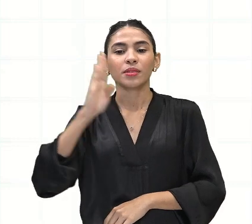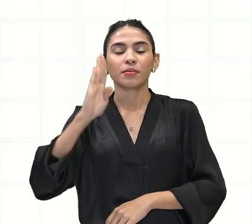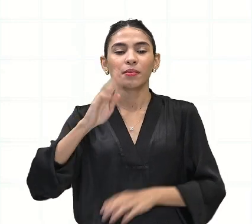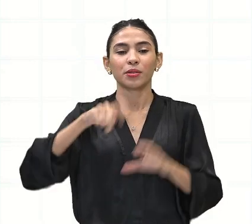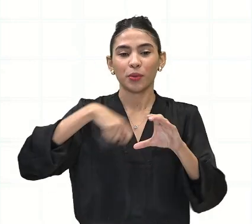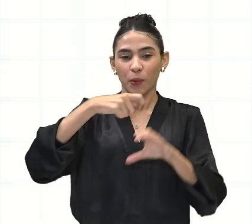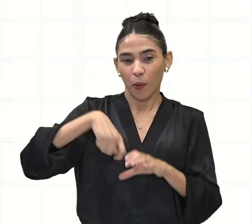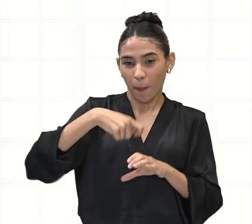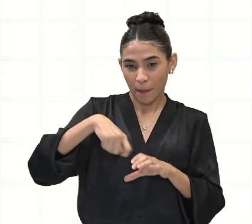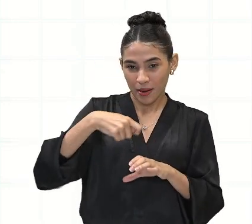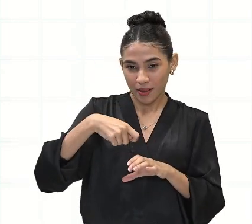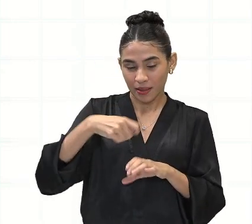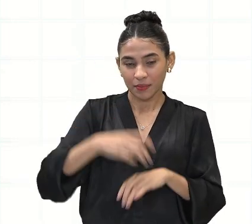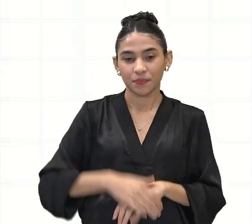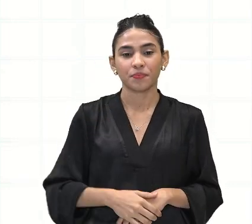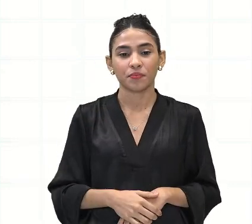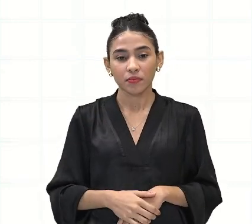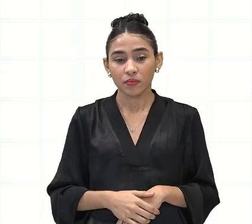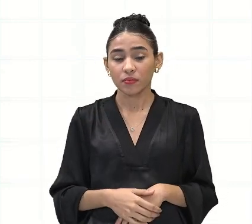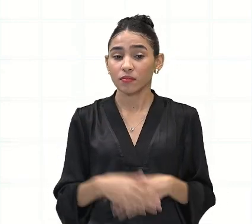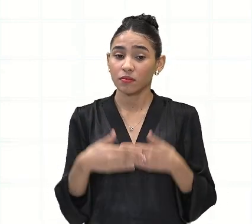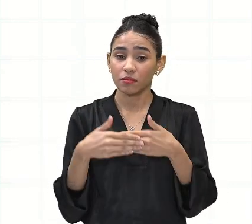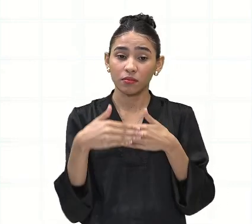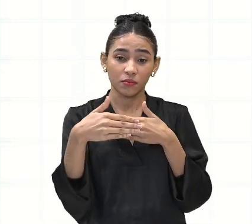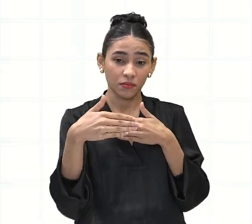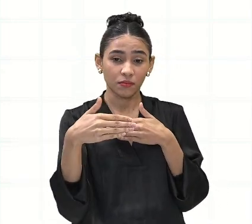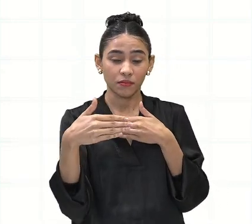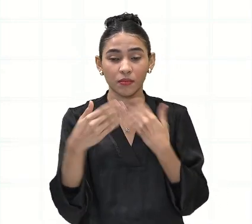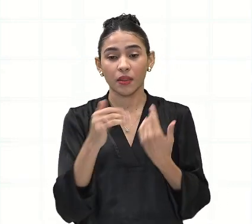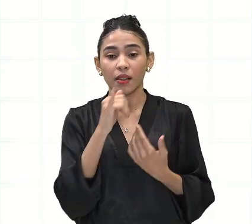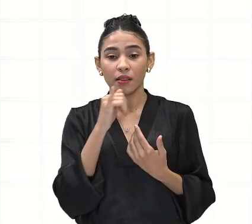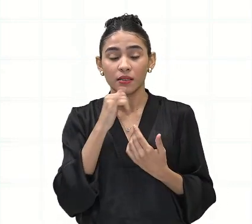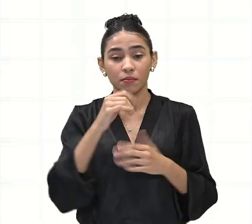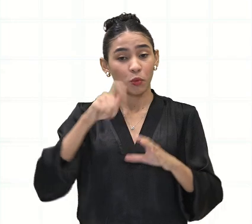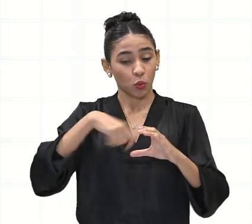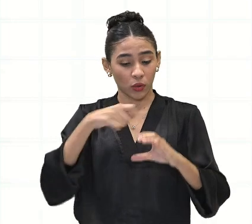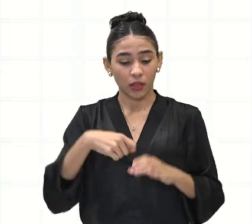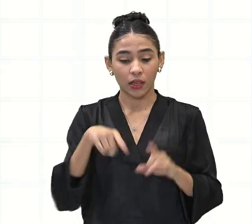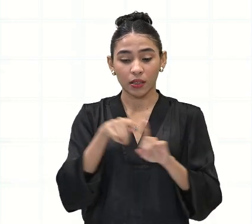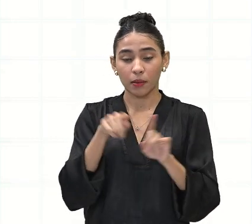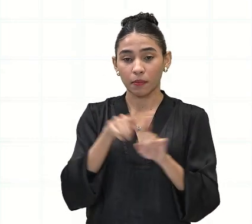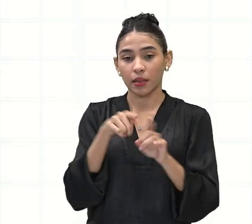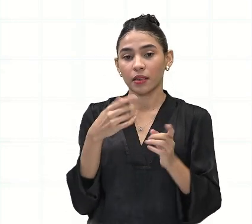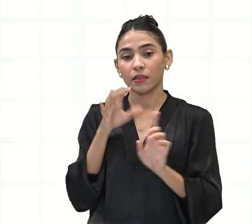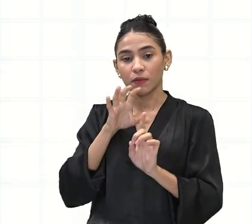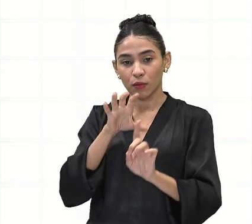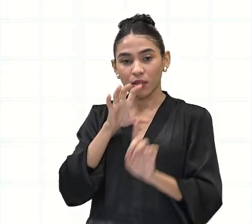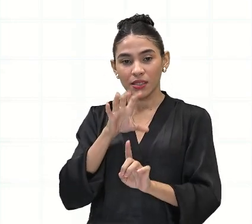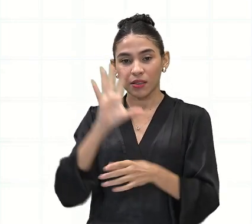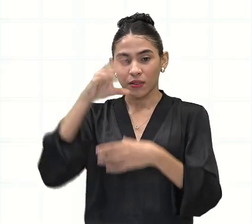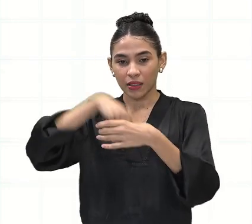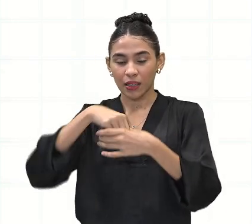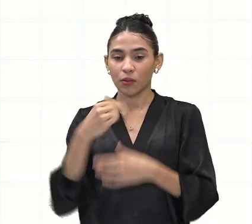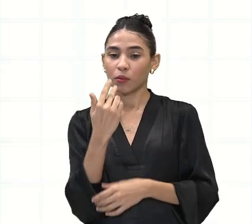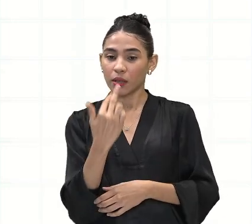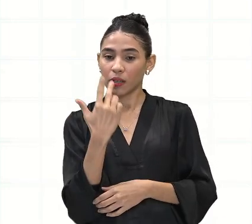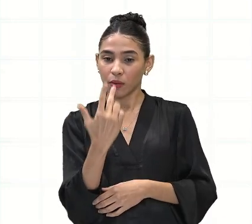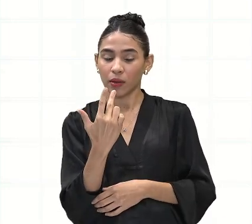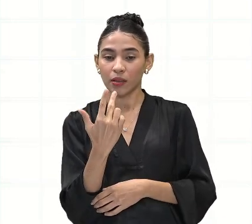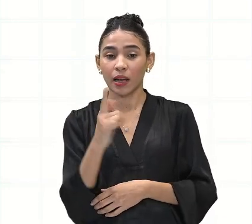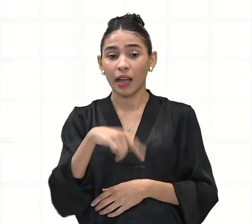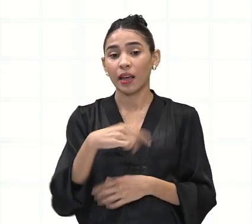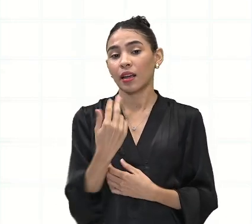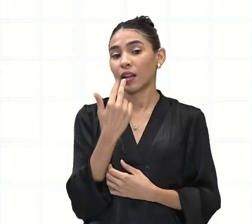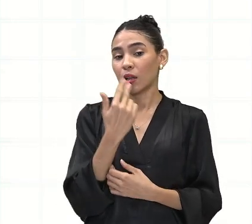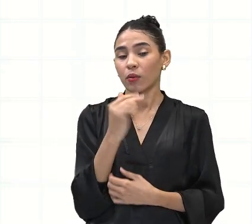culinária, e que a partir dessa questão culinária acabou também indo para a linguagem, é o idioma italiano.